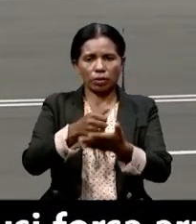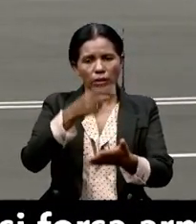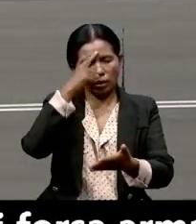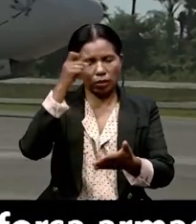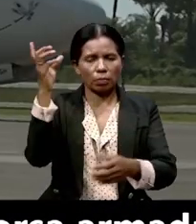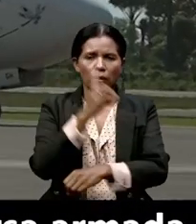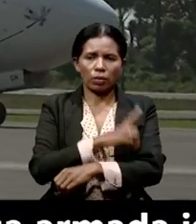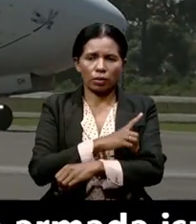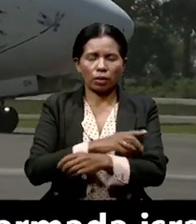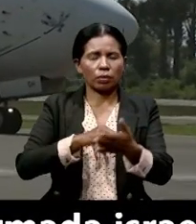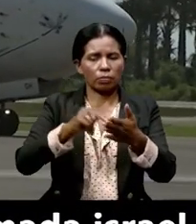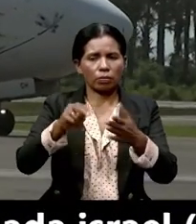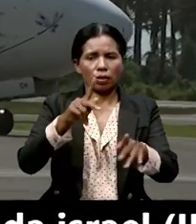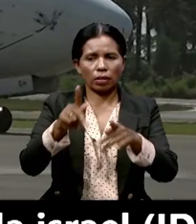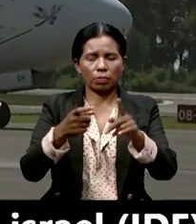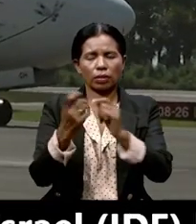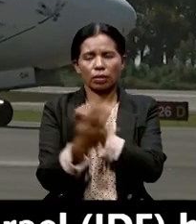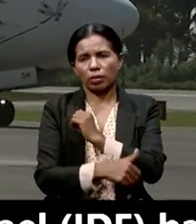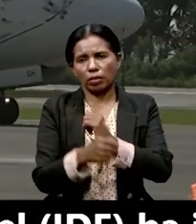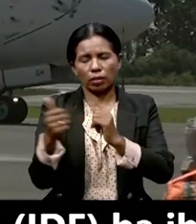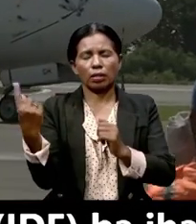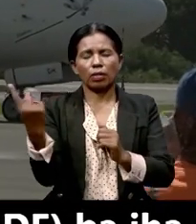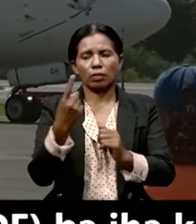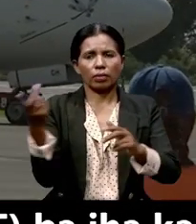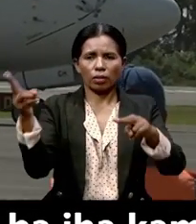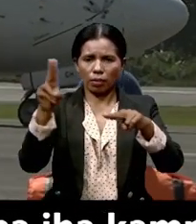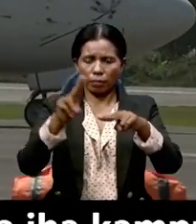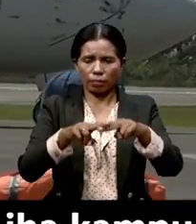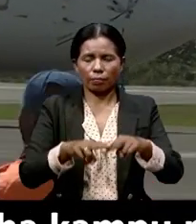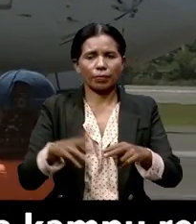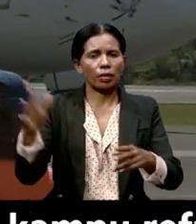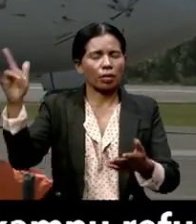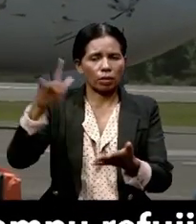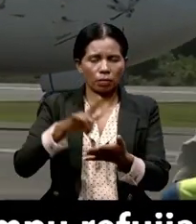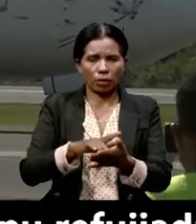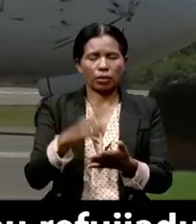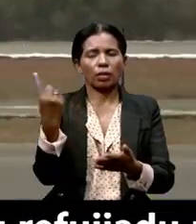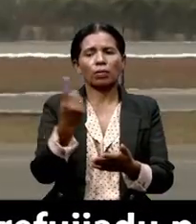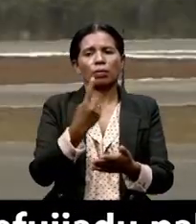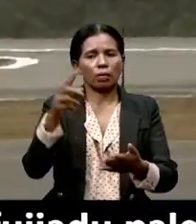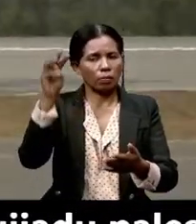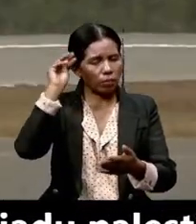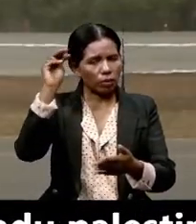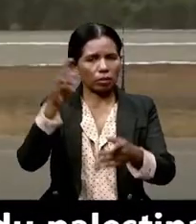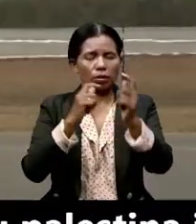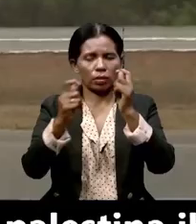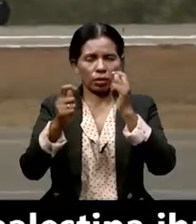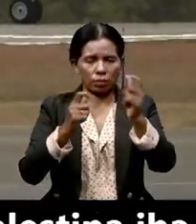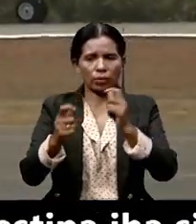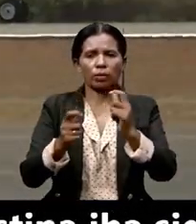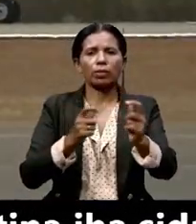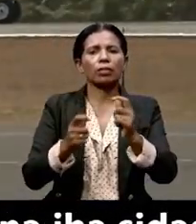cada loro, o número de passageiros os estrangeiros sempre aumenta. E aeroporto, né, lá aos direitos, o Ministério do Transporte de NIAN,